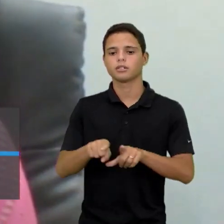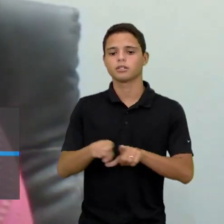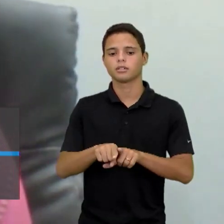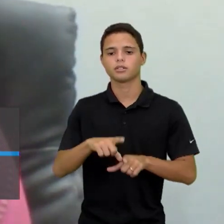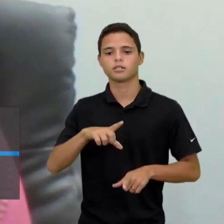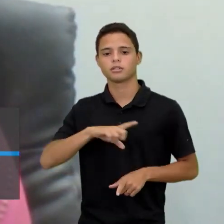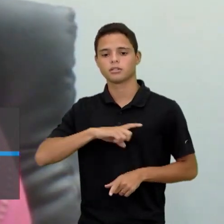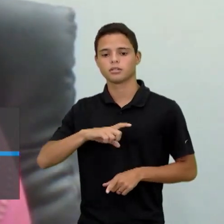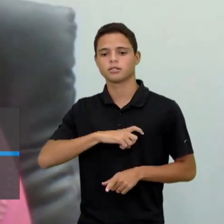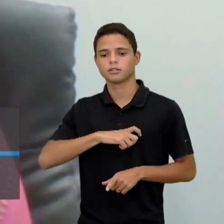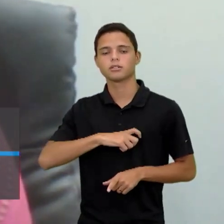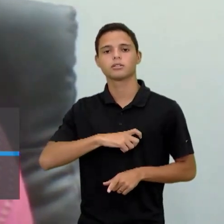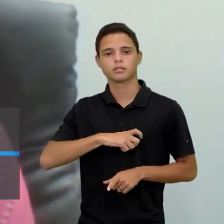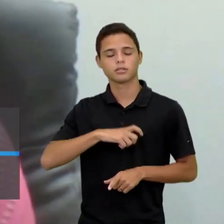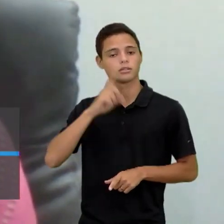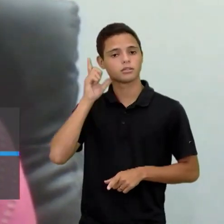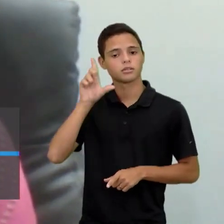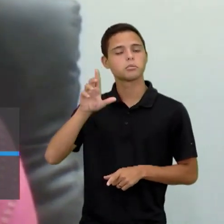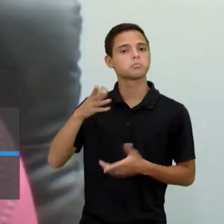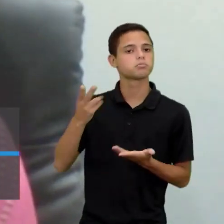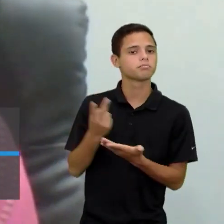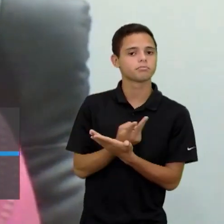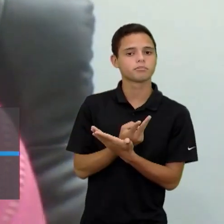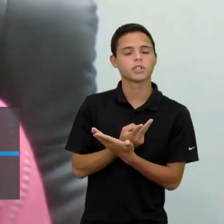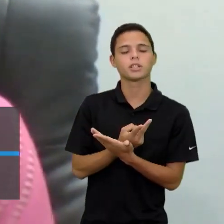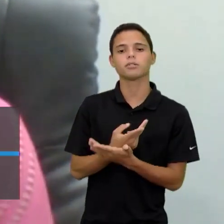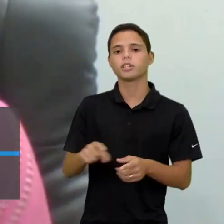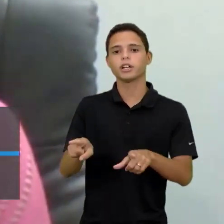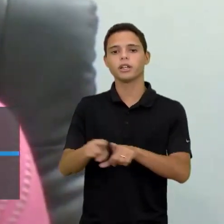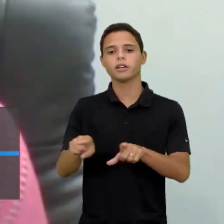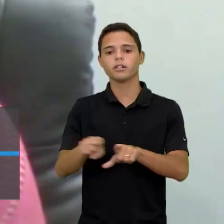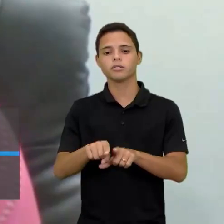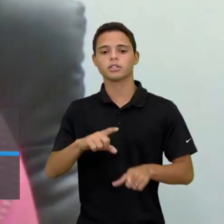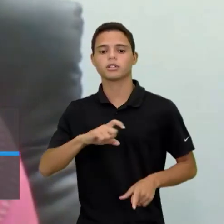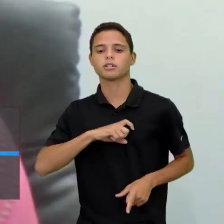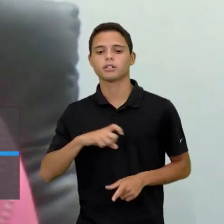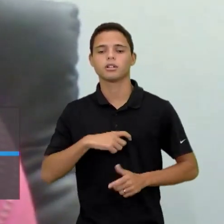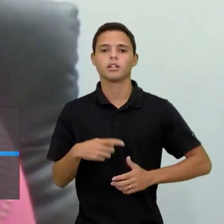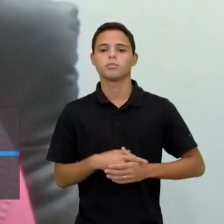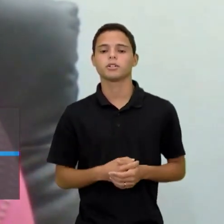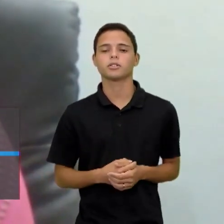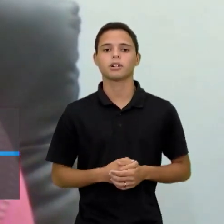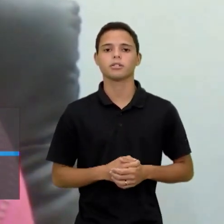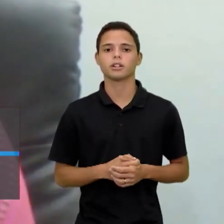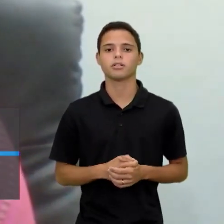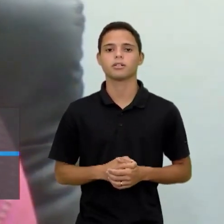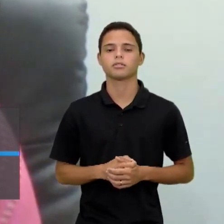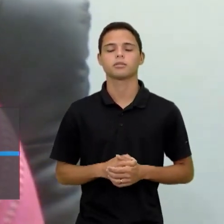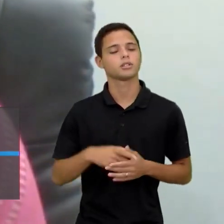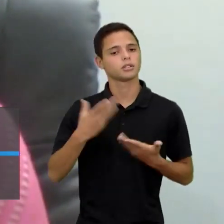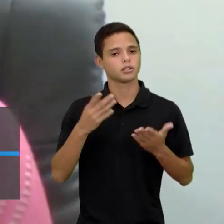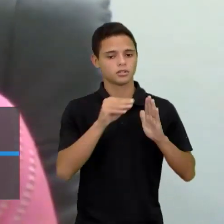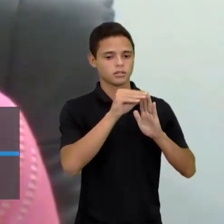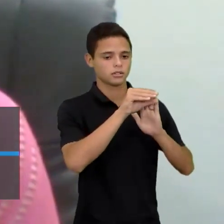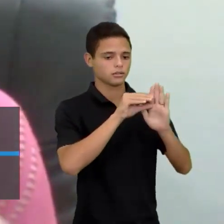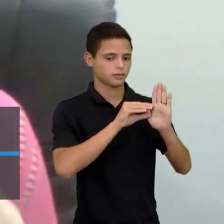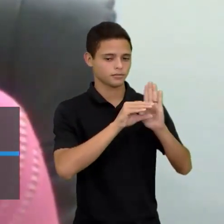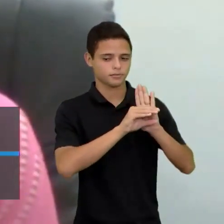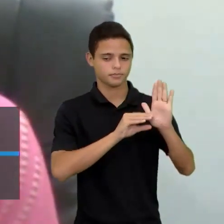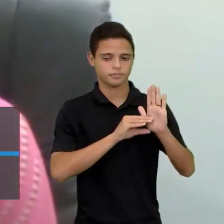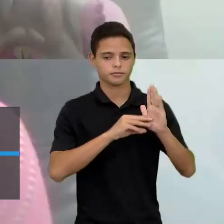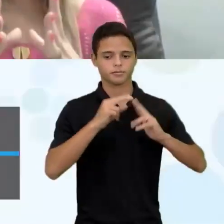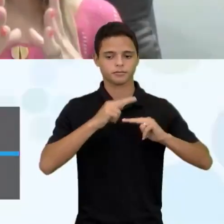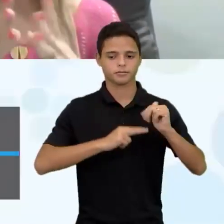queria a resposta, correta ou não, tá bom? Ali do outro lado eu coloco o material para contagem. Michele, tá?